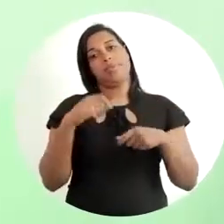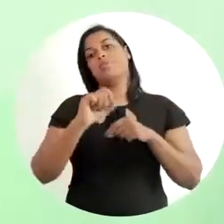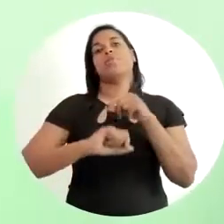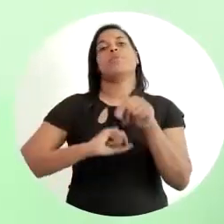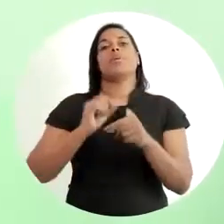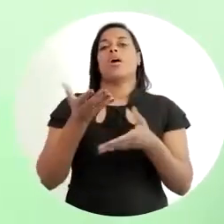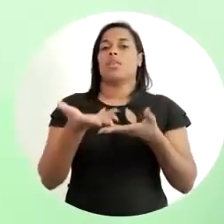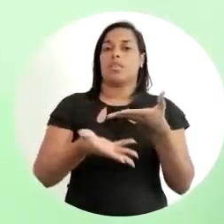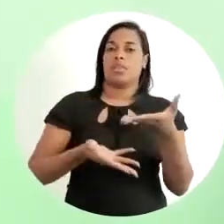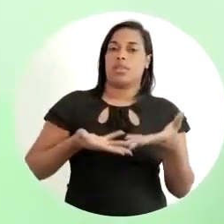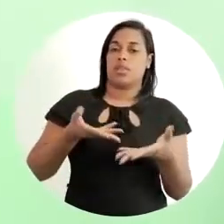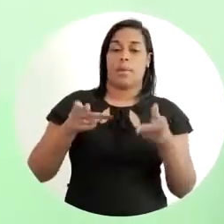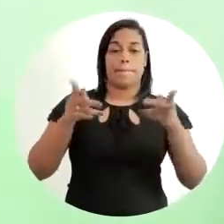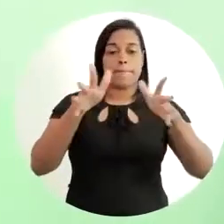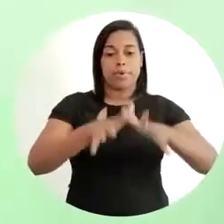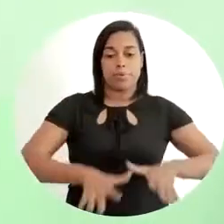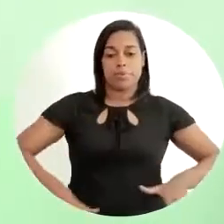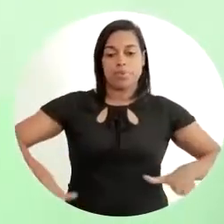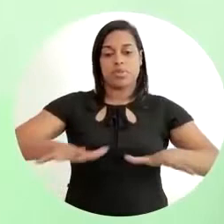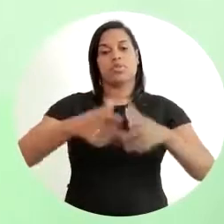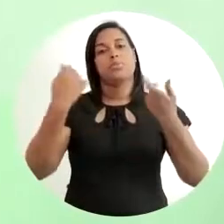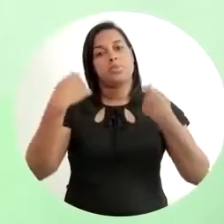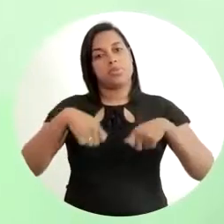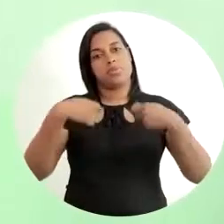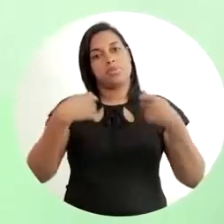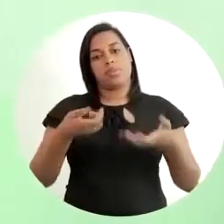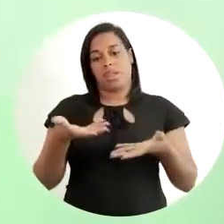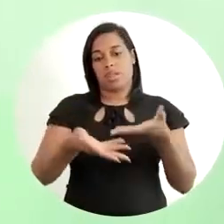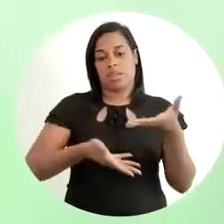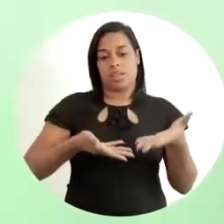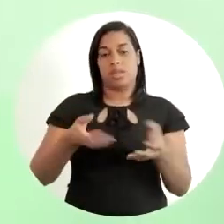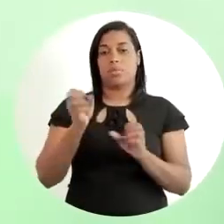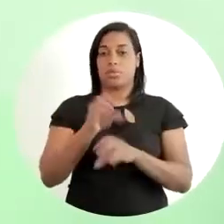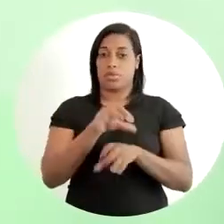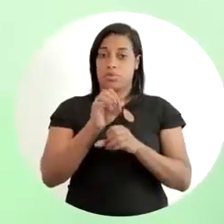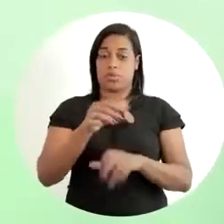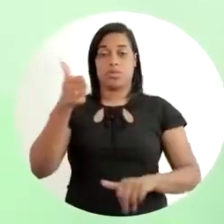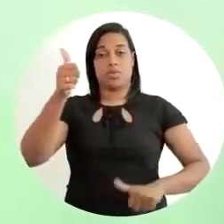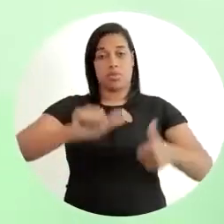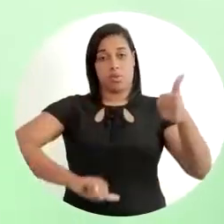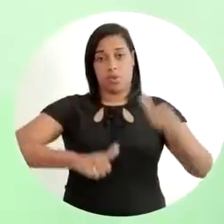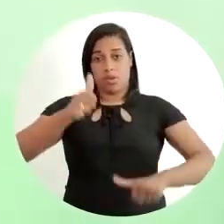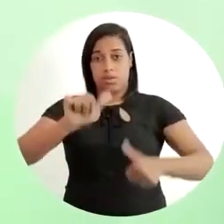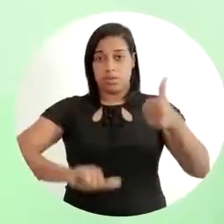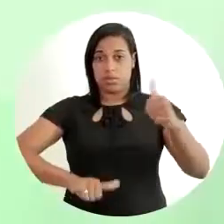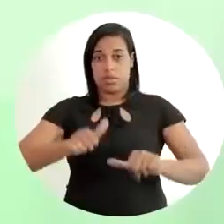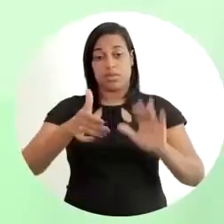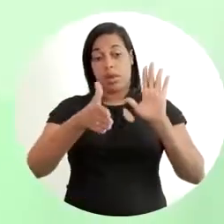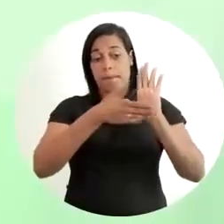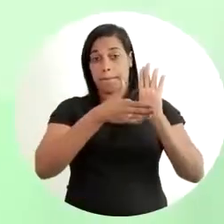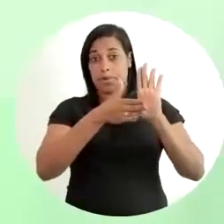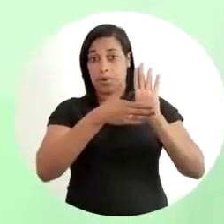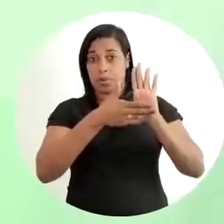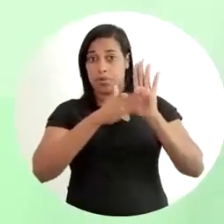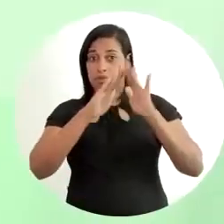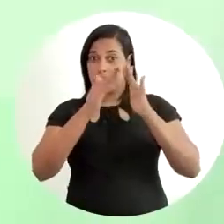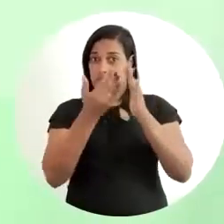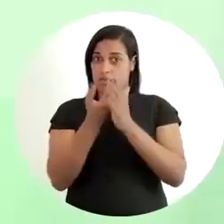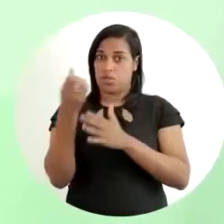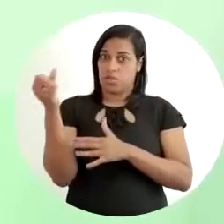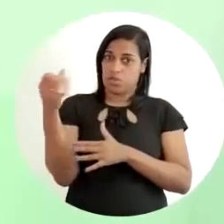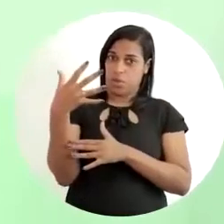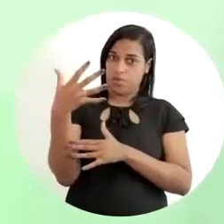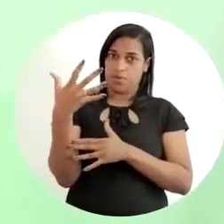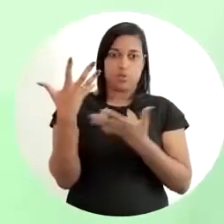deveria ser atendida, ou toda a população deveria ser atendida por uma educação de qualidade. A proposta da